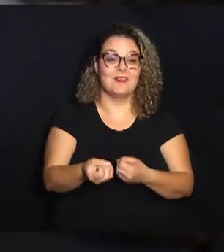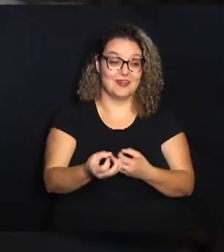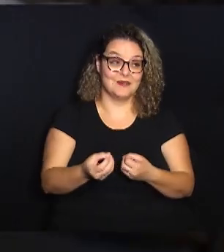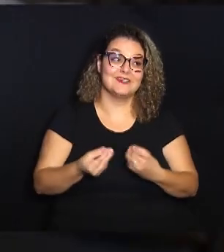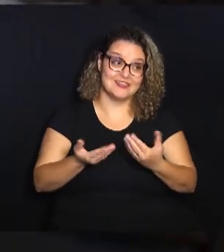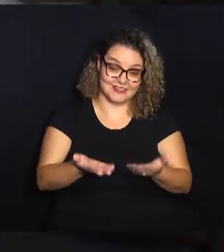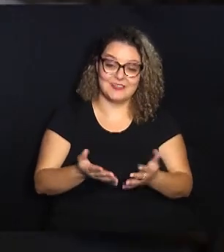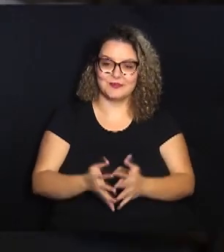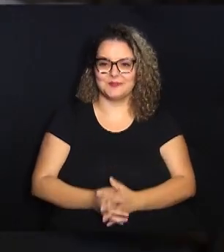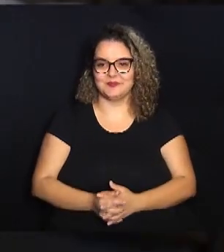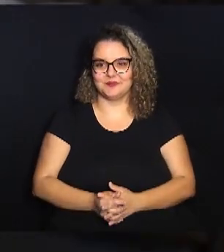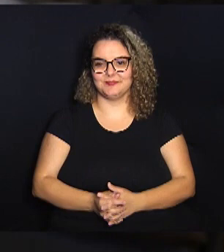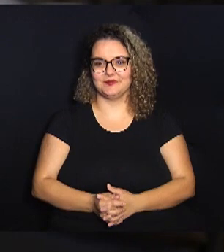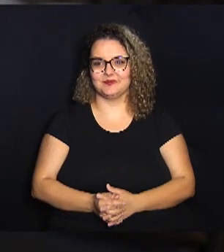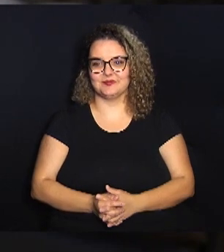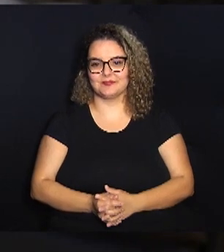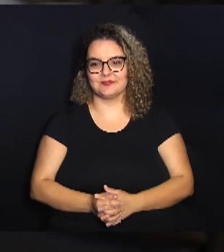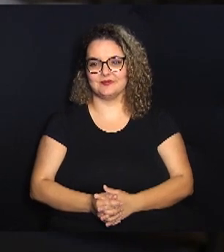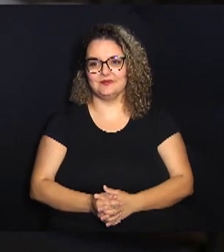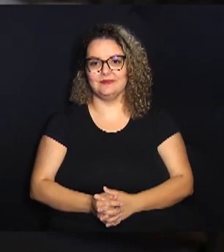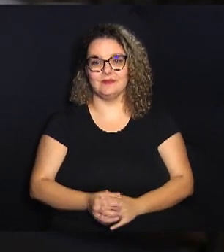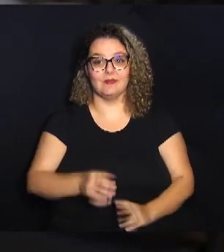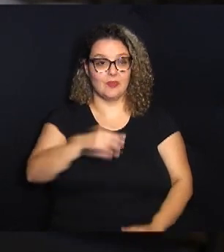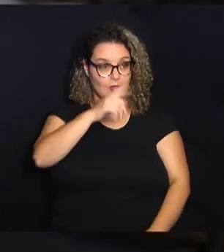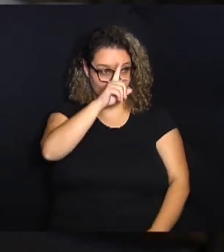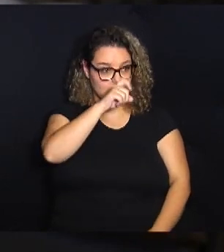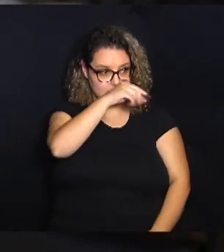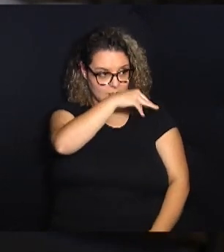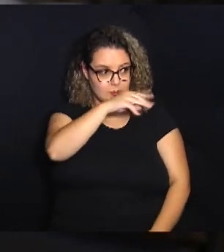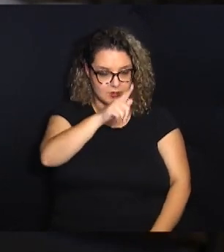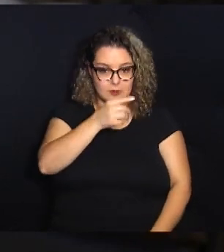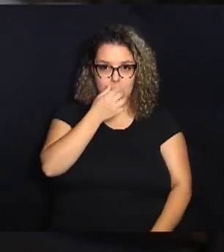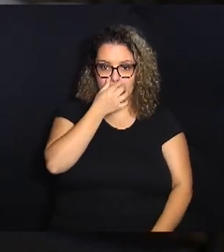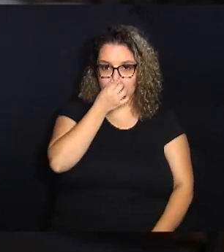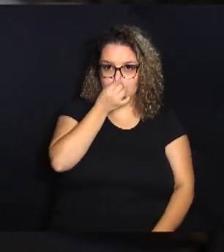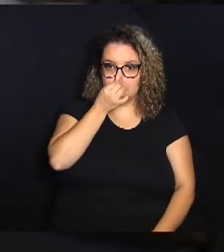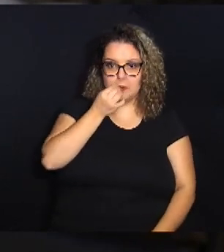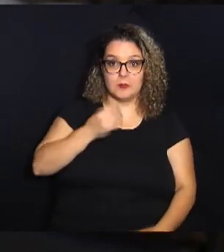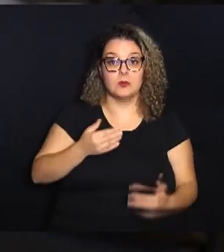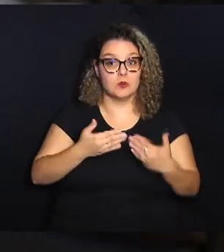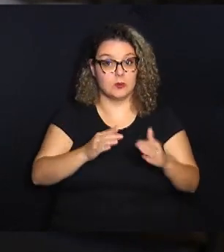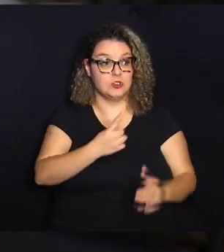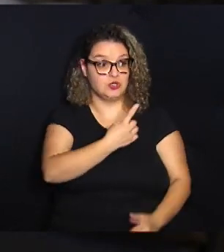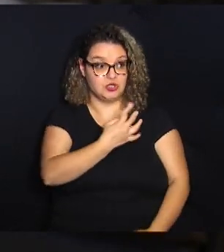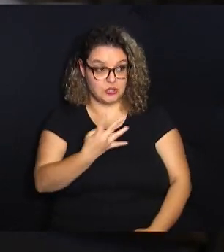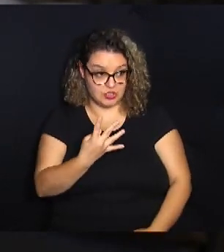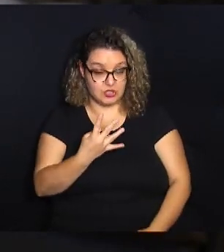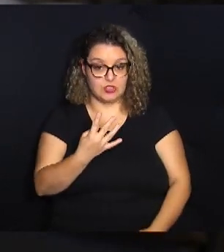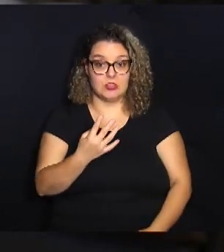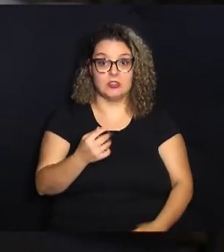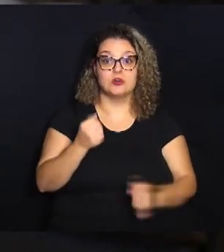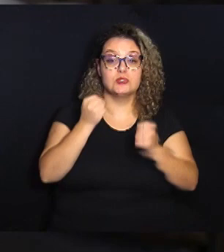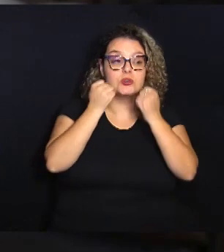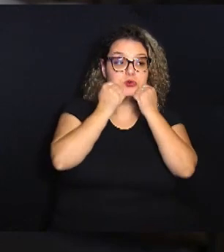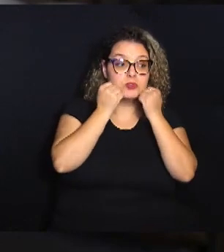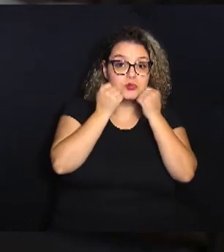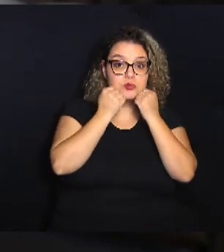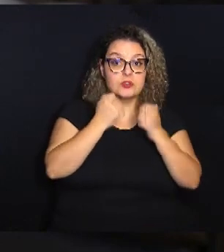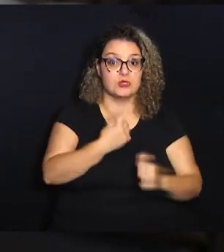né? O Mário Gatti, ele foi inaugurado no dia 14 de julho